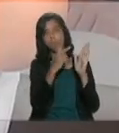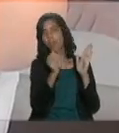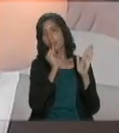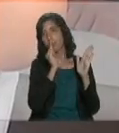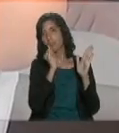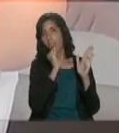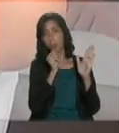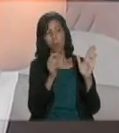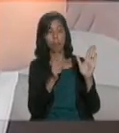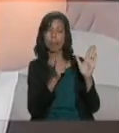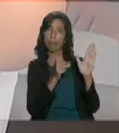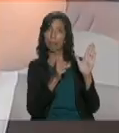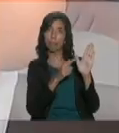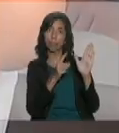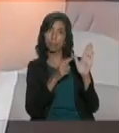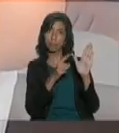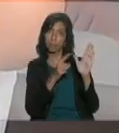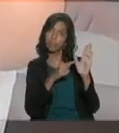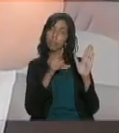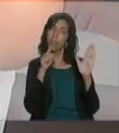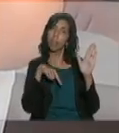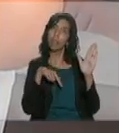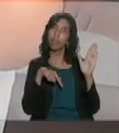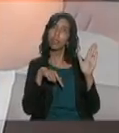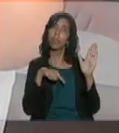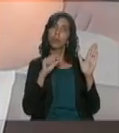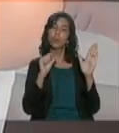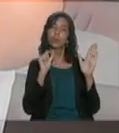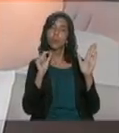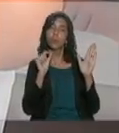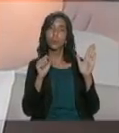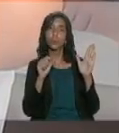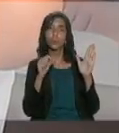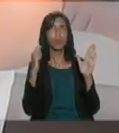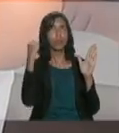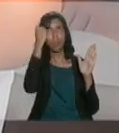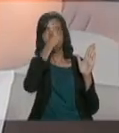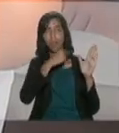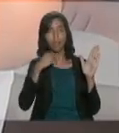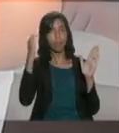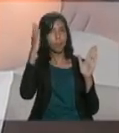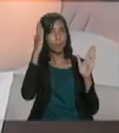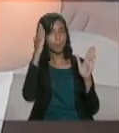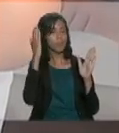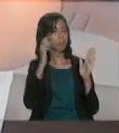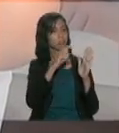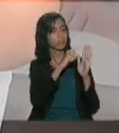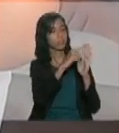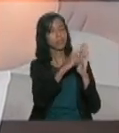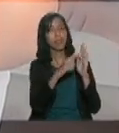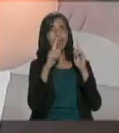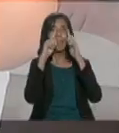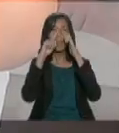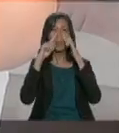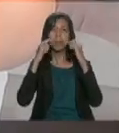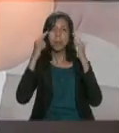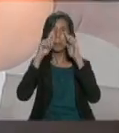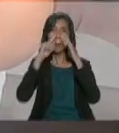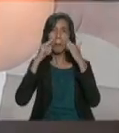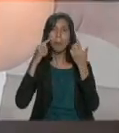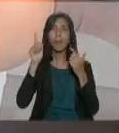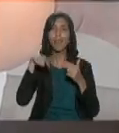dar um exemplo, aqui a parte do dedão é essa área da cabeça. Aqui são seios nasais